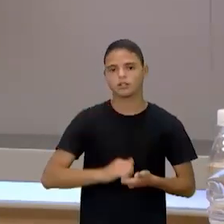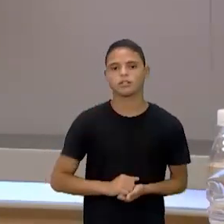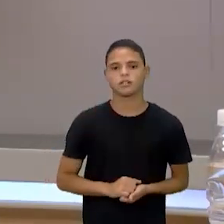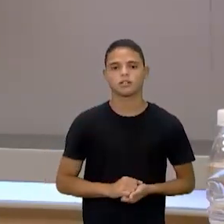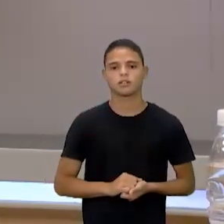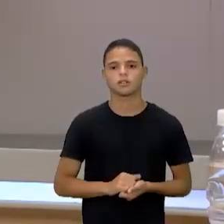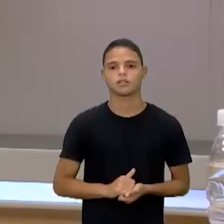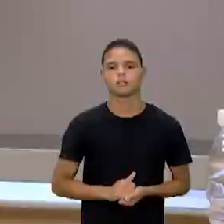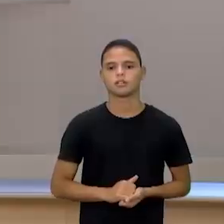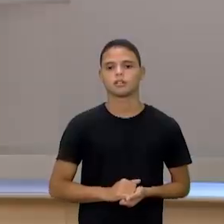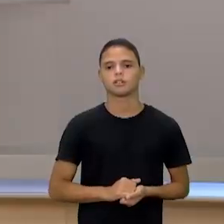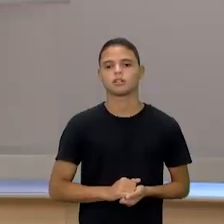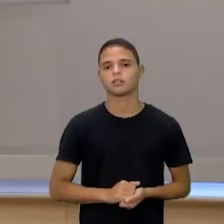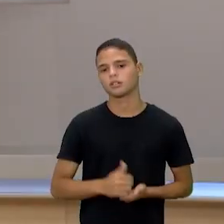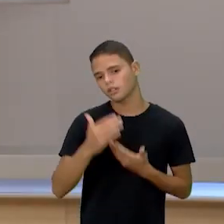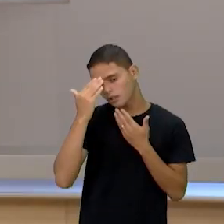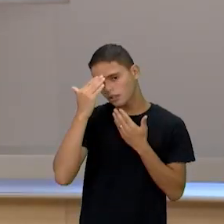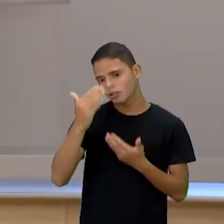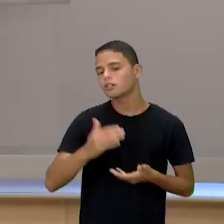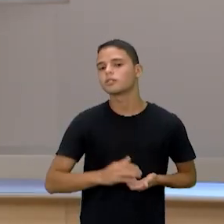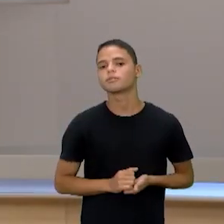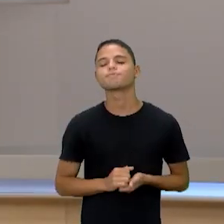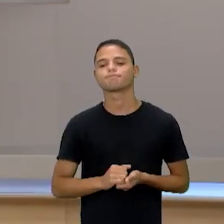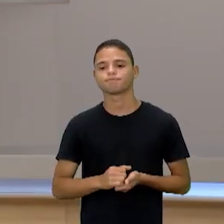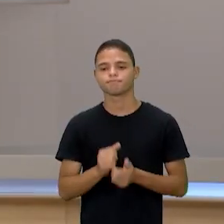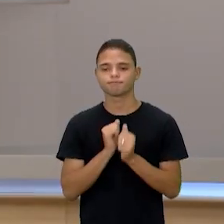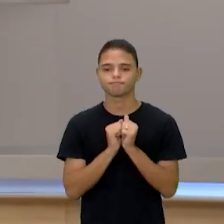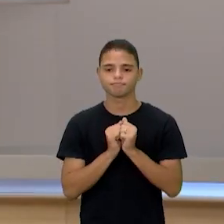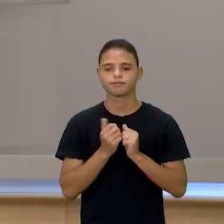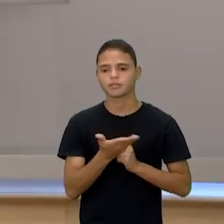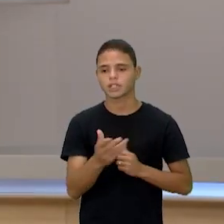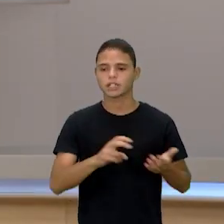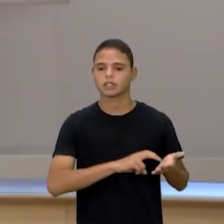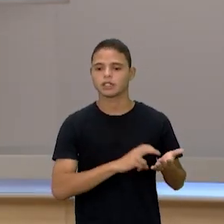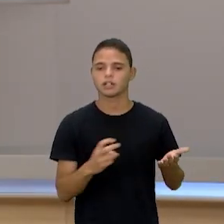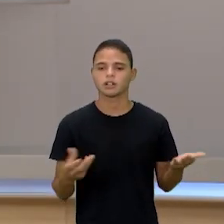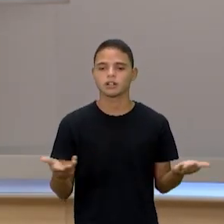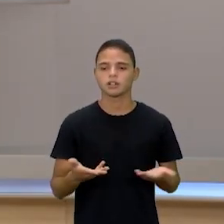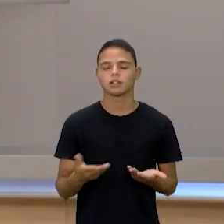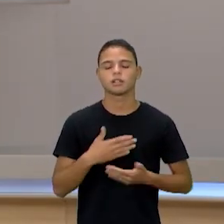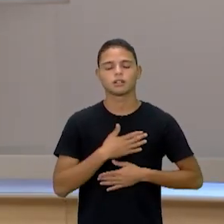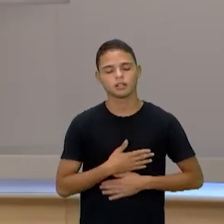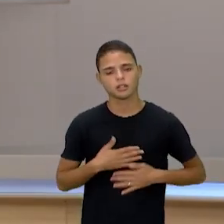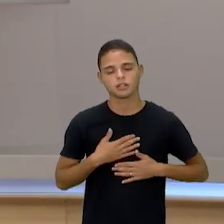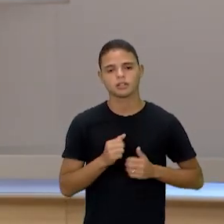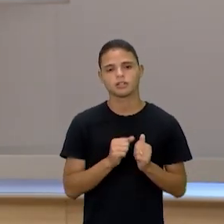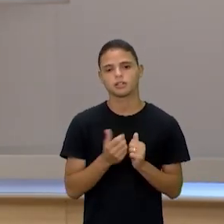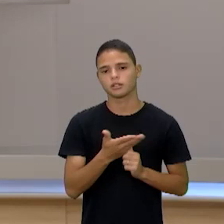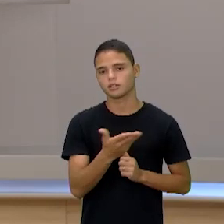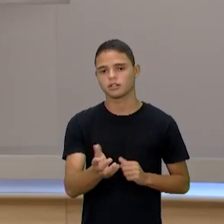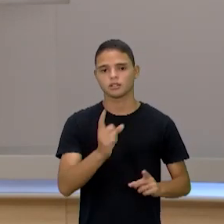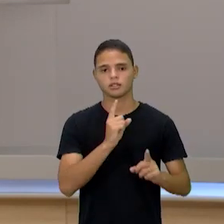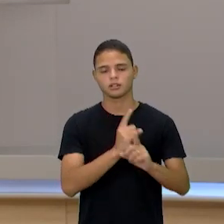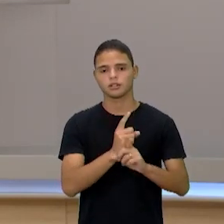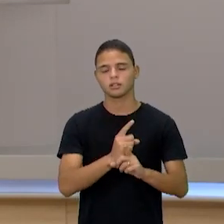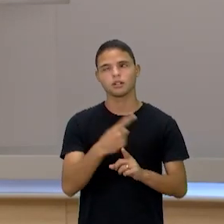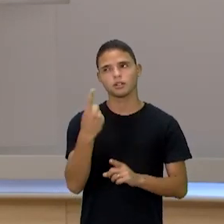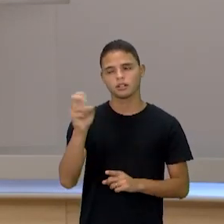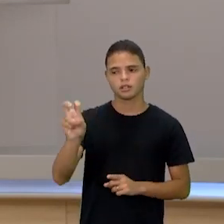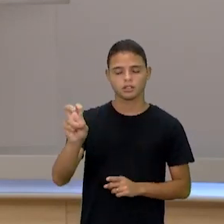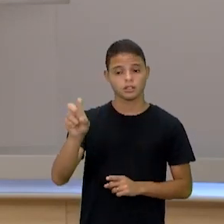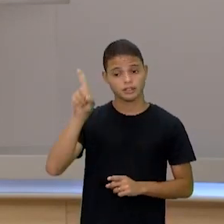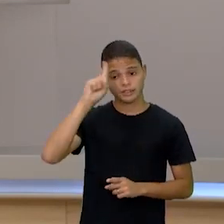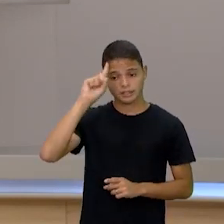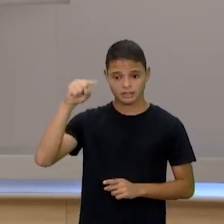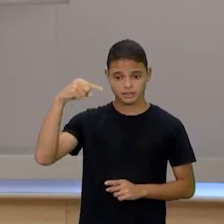Jefferson? Obrigado, pessoal. Obrigado pela companhia de vocês na manhã de hoje. Foi um prazer tê-los aqui. Nos encontraremos daqui 15